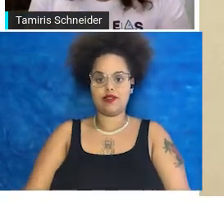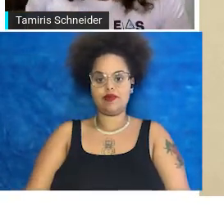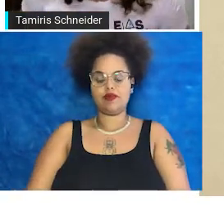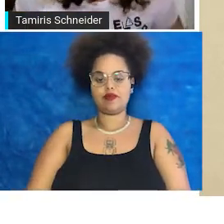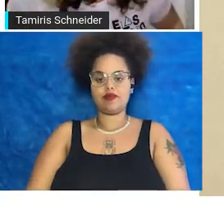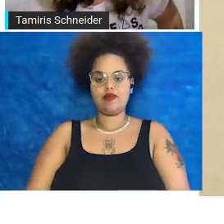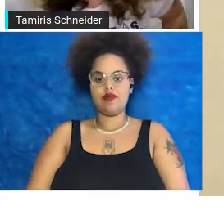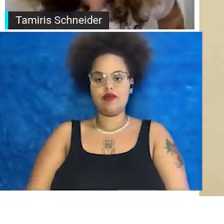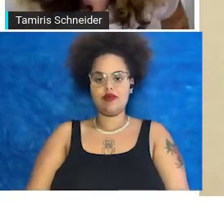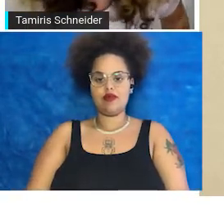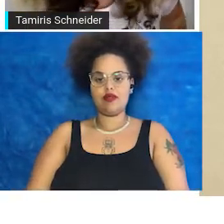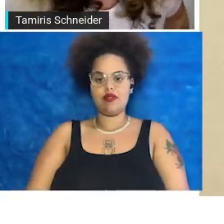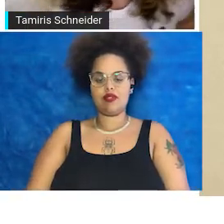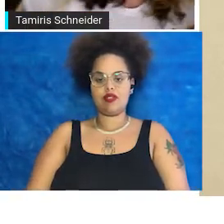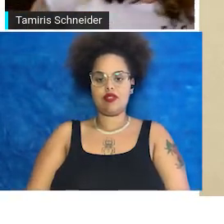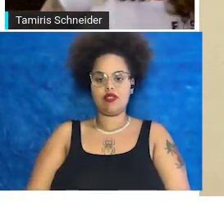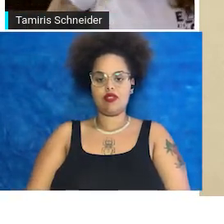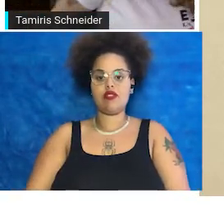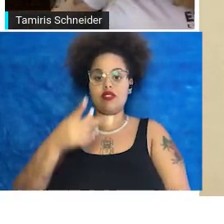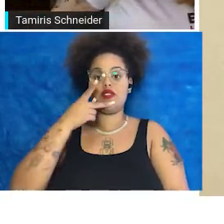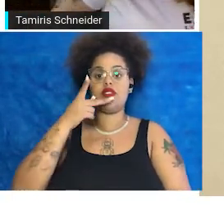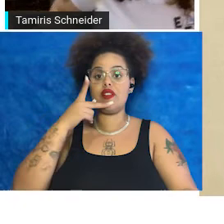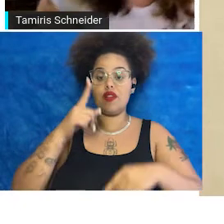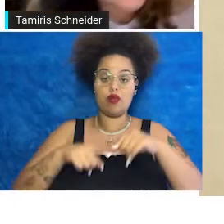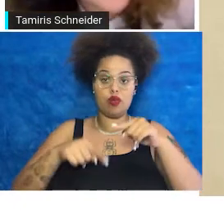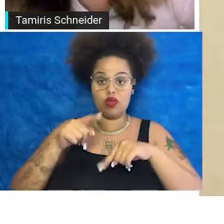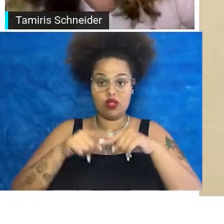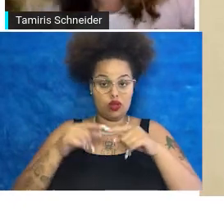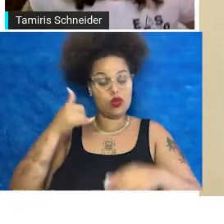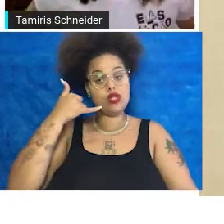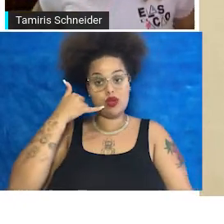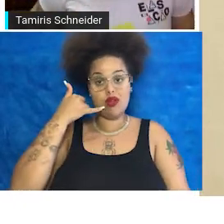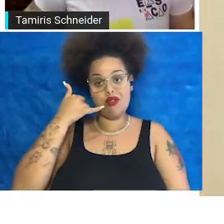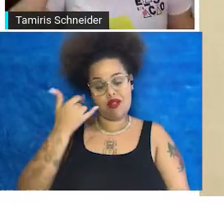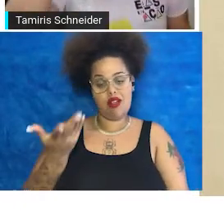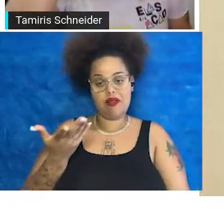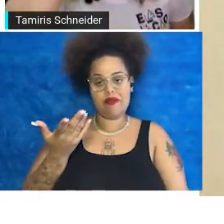Sim, vamos falar de produção com celular, então, já que a gente está aqui.